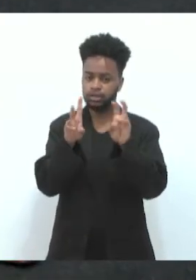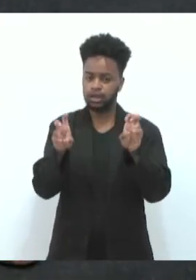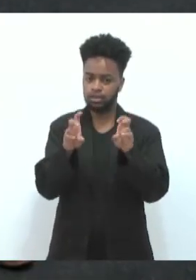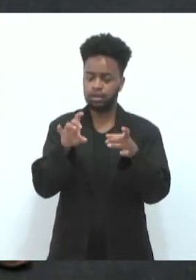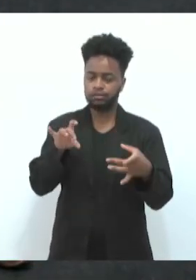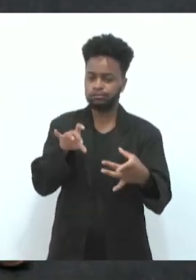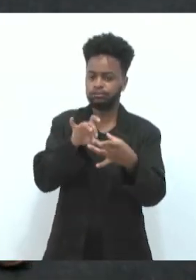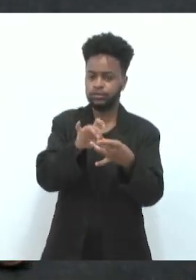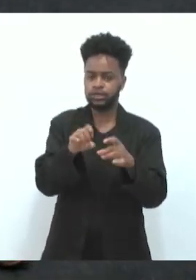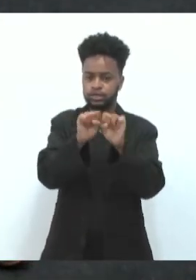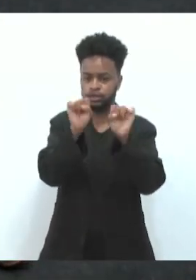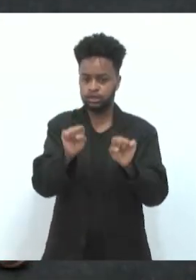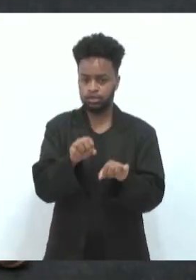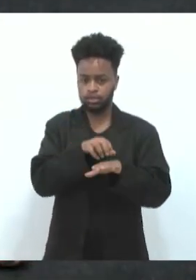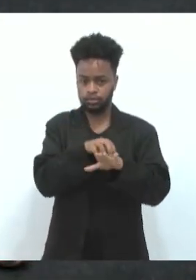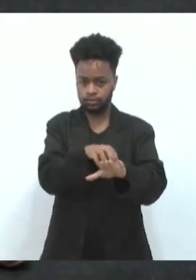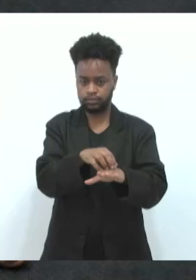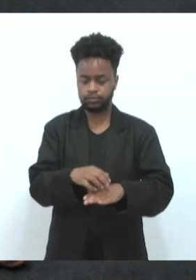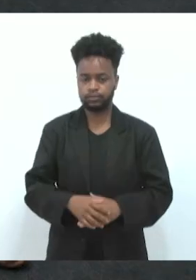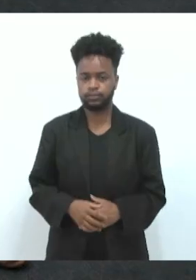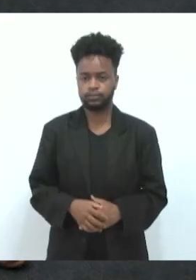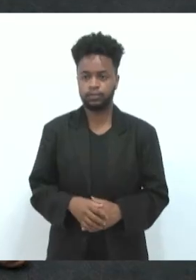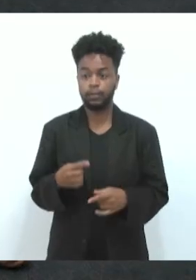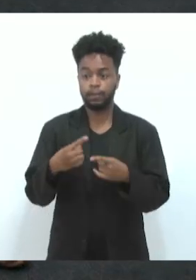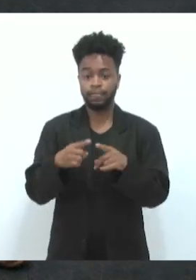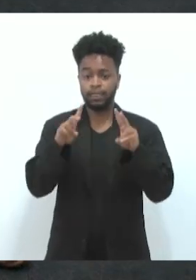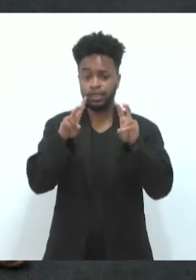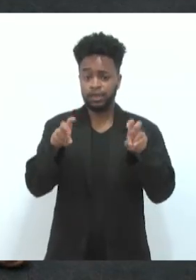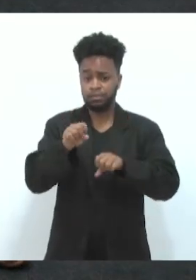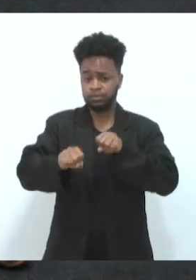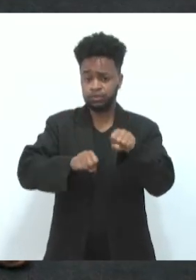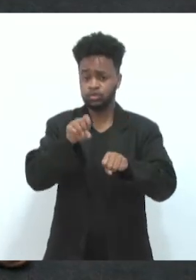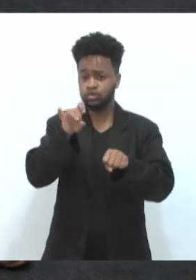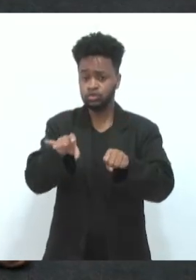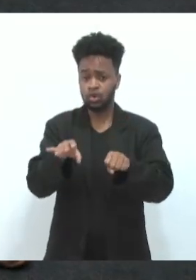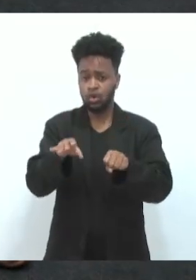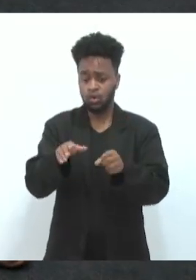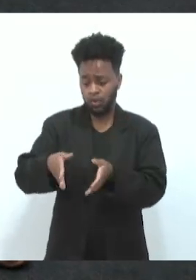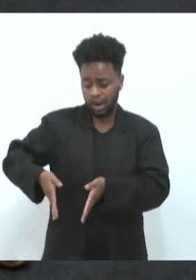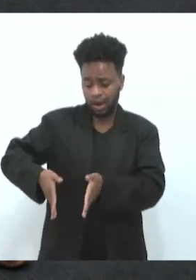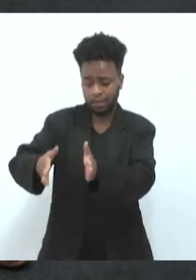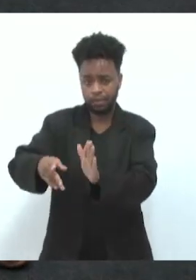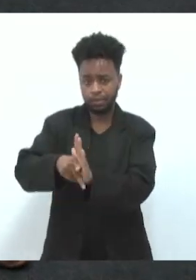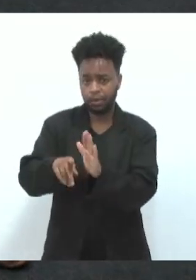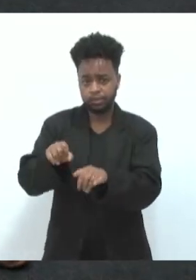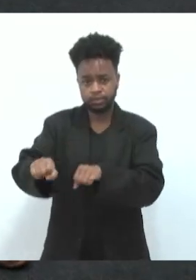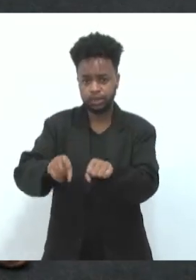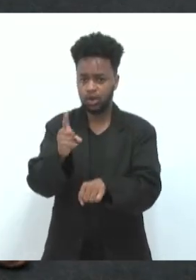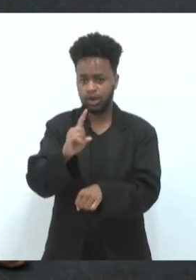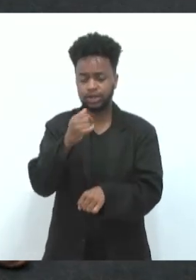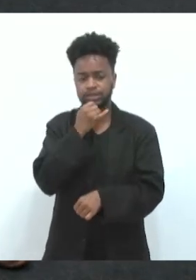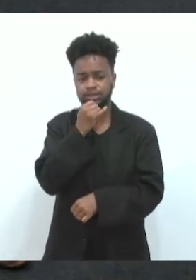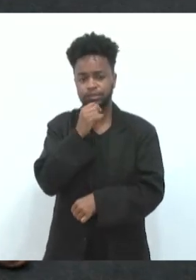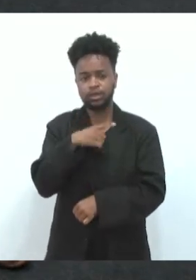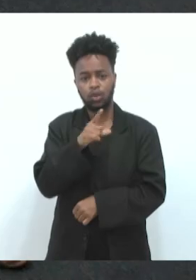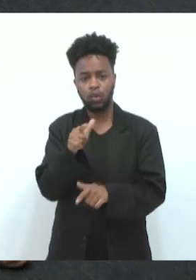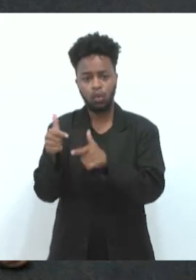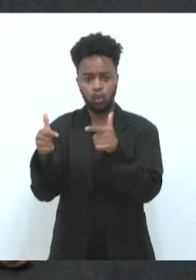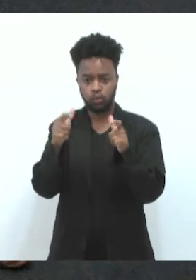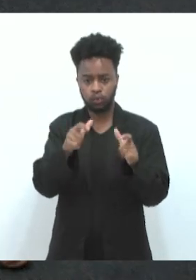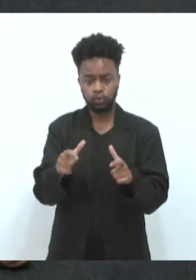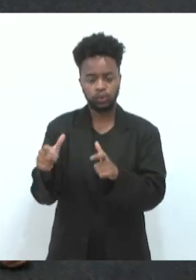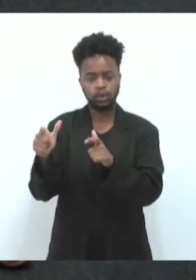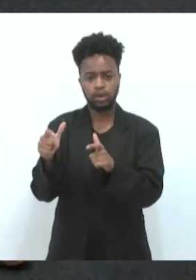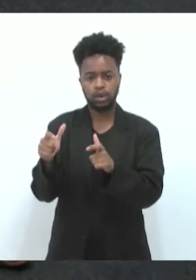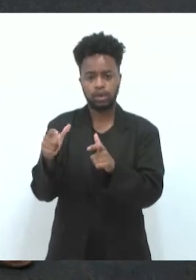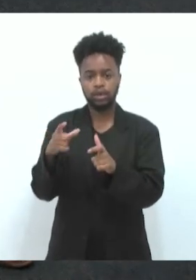do sistema de transporte. Porque a questão da bicicleta não é só ter ciclovia, quer dizer, a ideia, por exemplo, Zona Oeste, áreas assim, ter